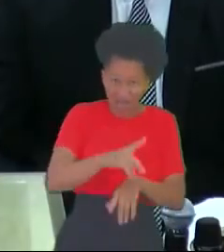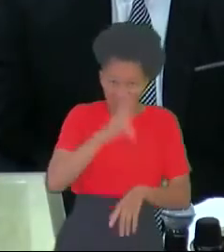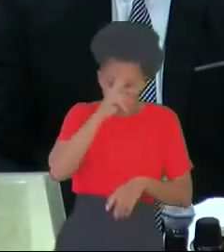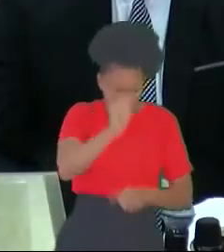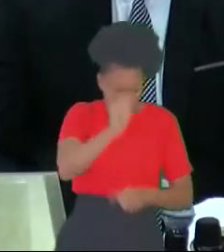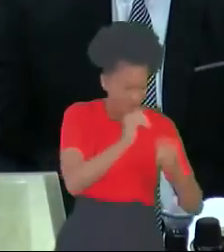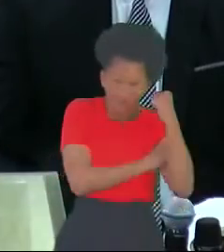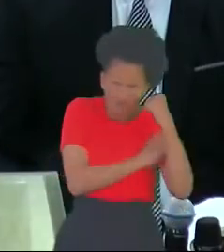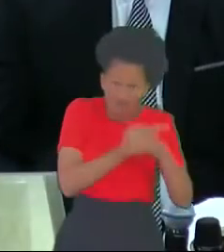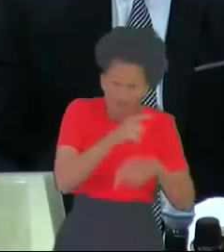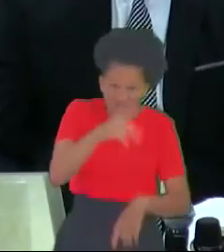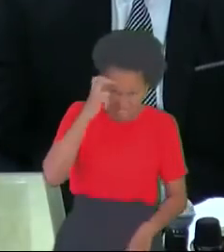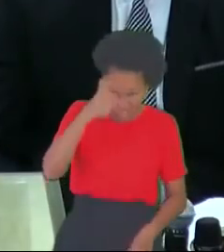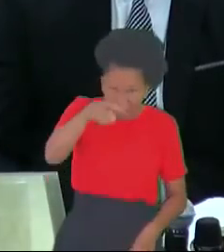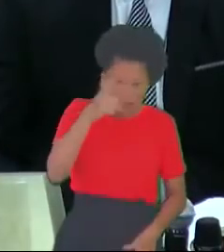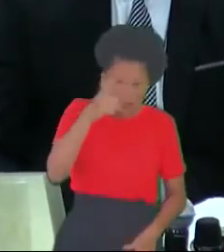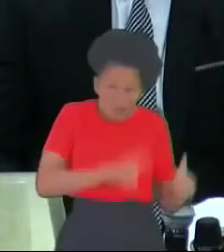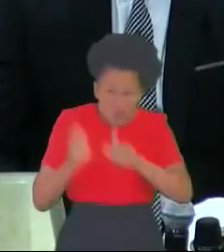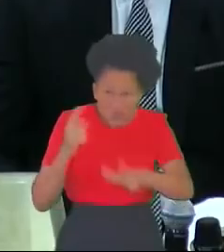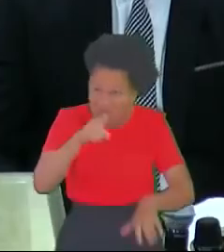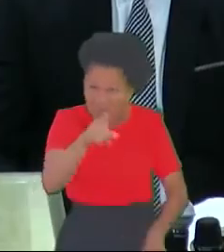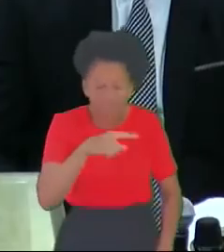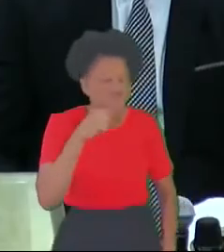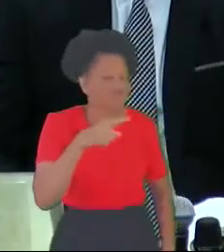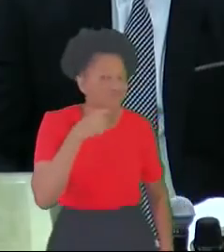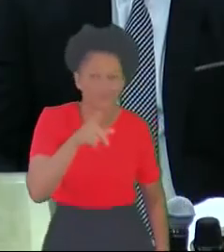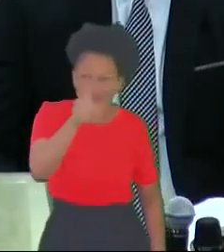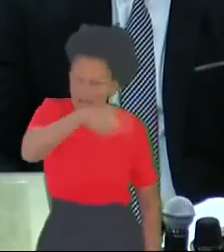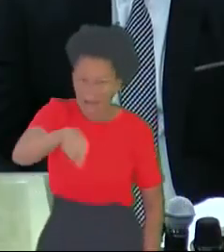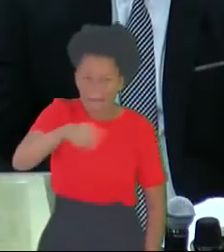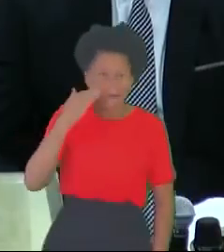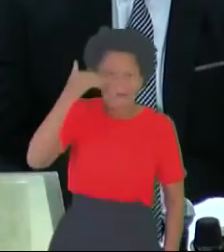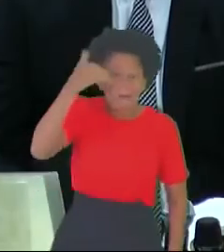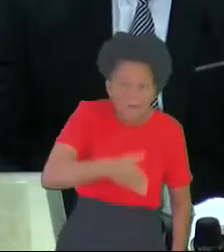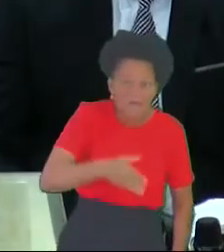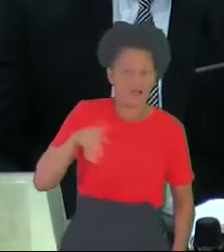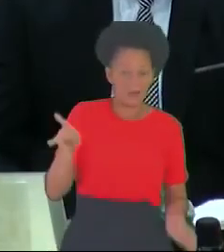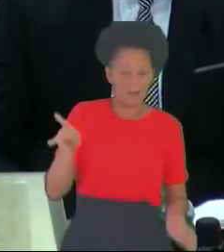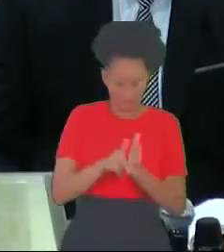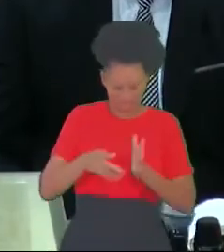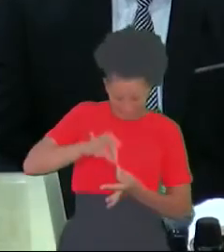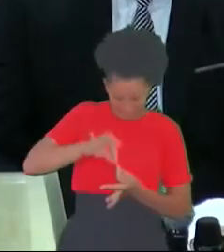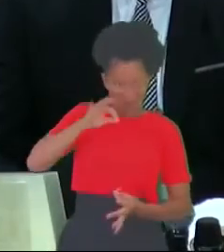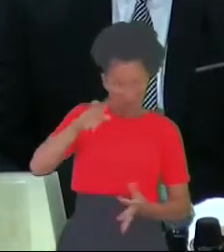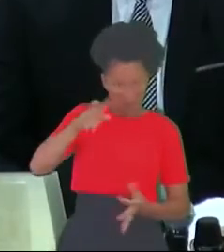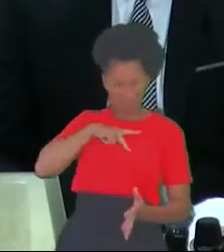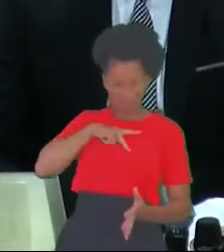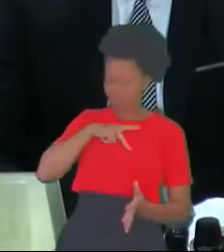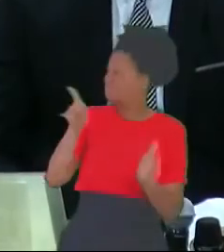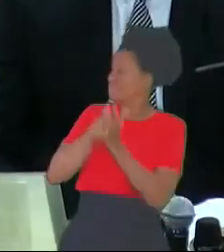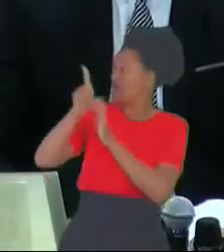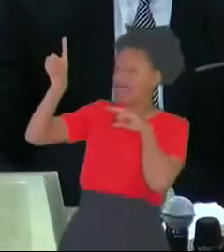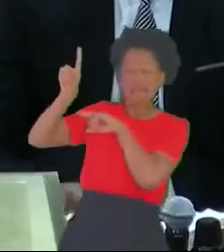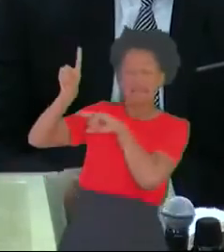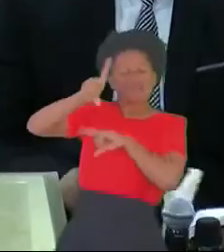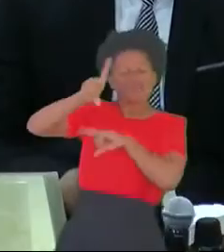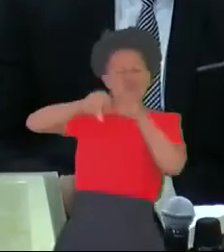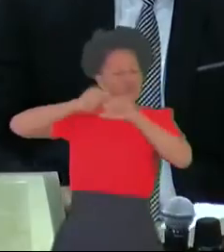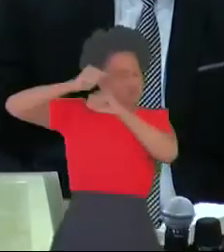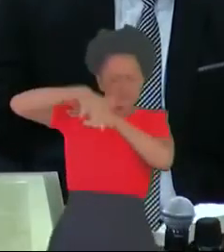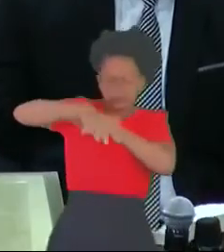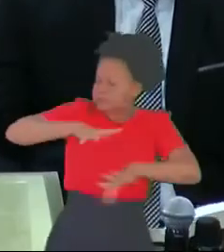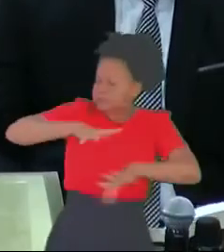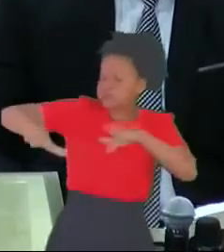não é nossa inteligência. Para provar que não é nossa espiritualidade. Mas é Ele, somente